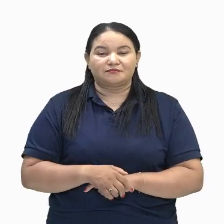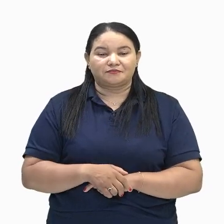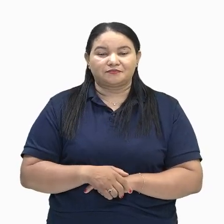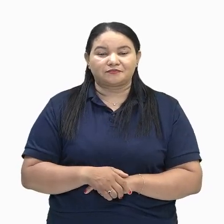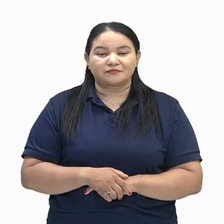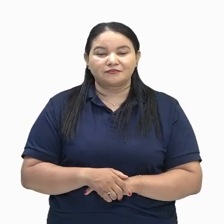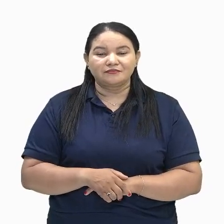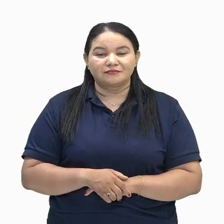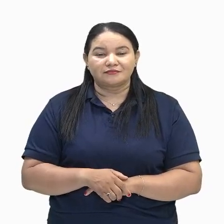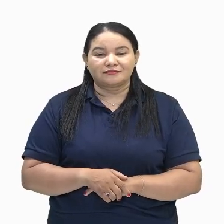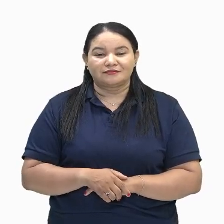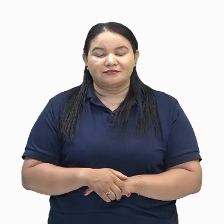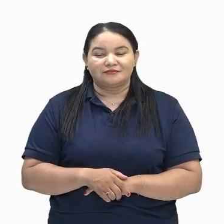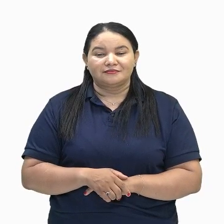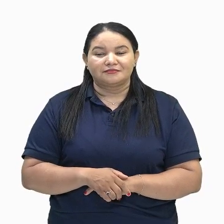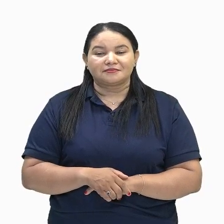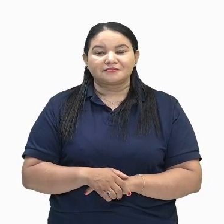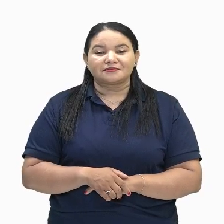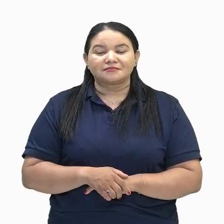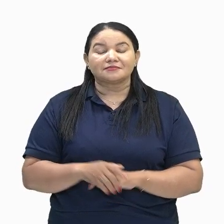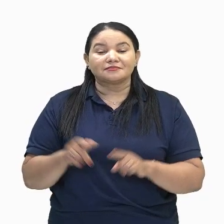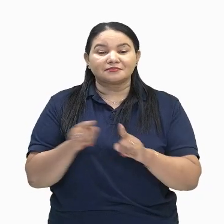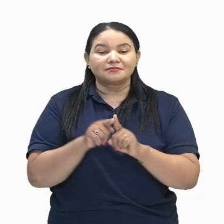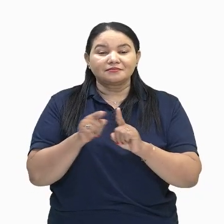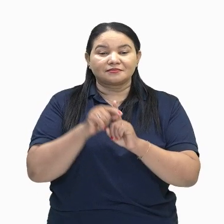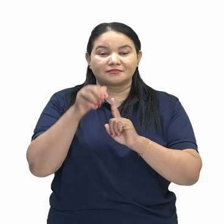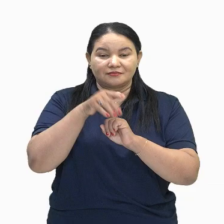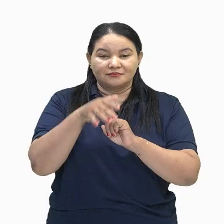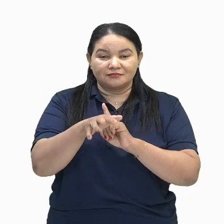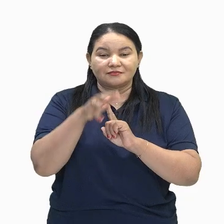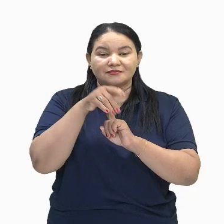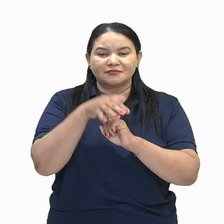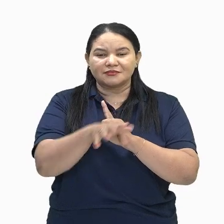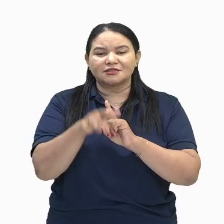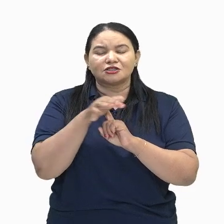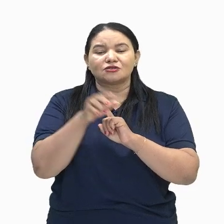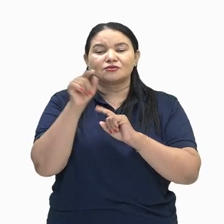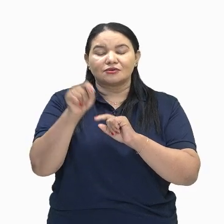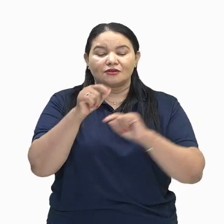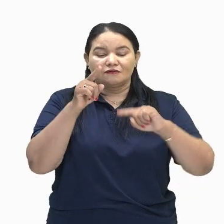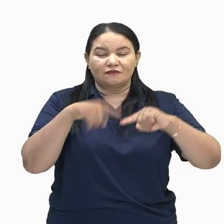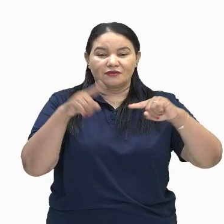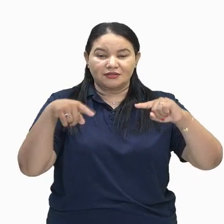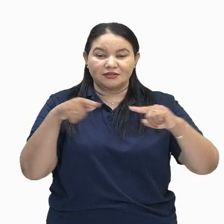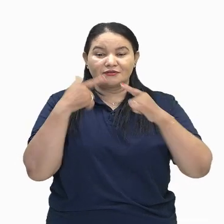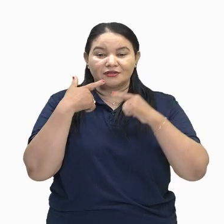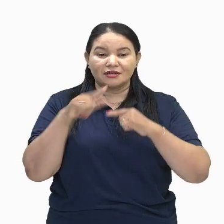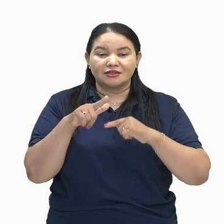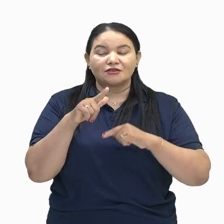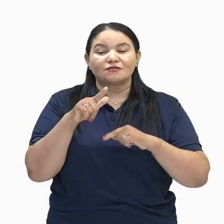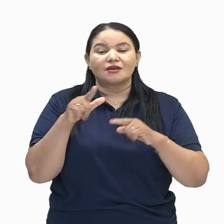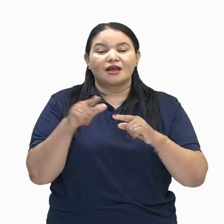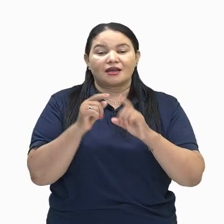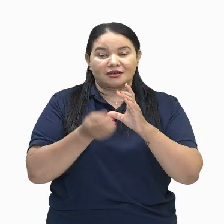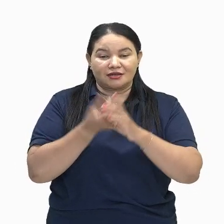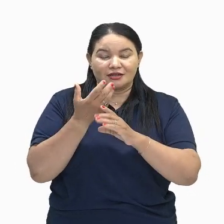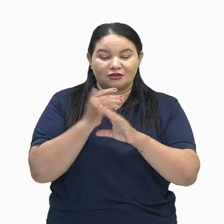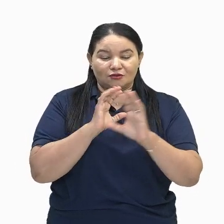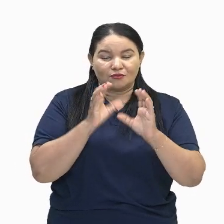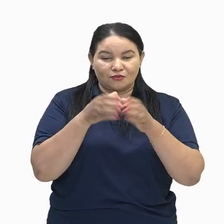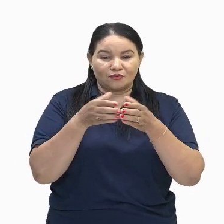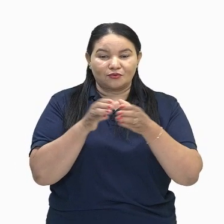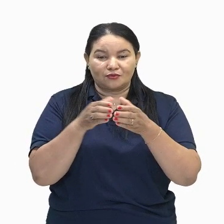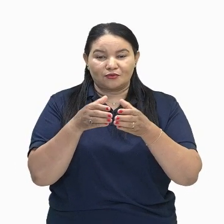Então, a gíria, ela é o quê? A gíria é uma variedade da língua criada por determinado grupo